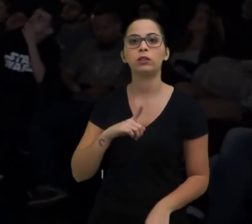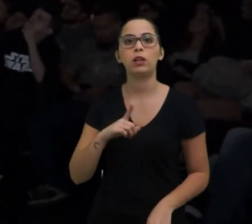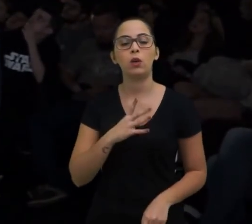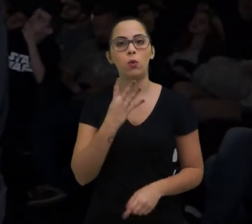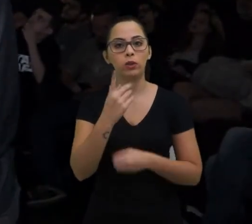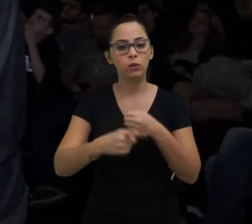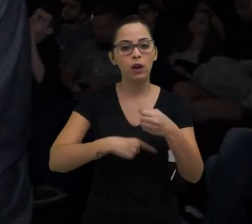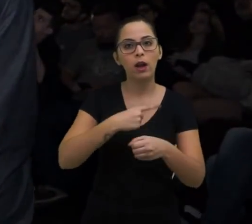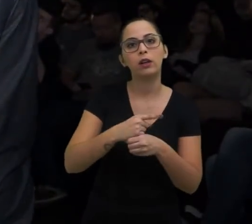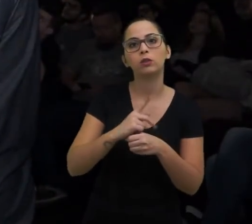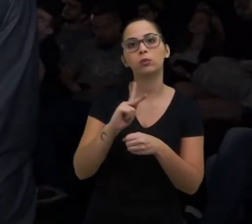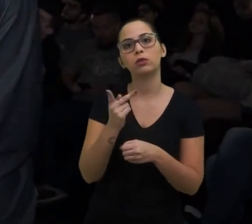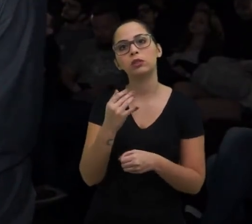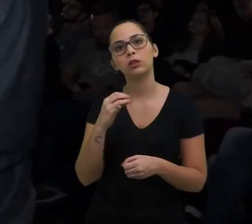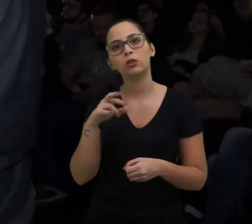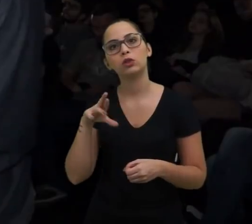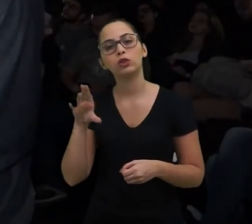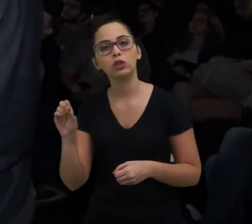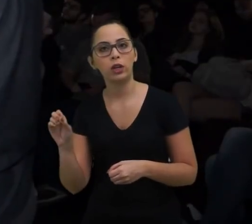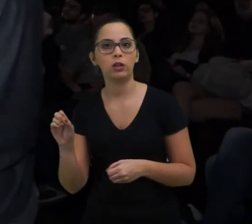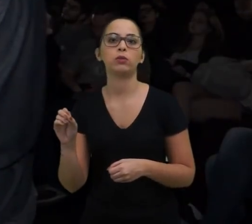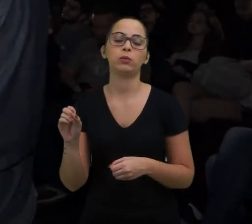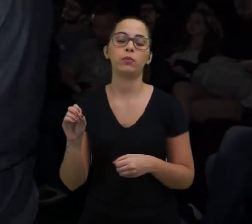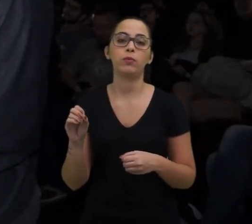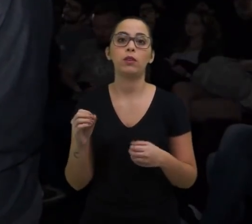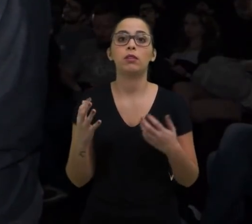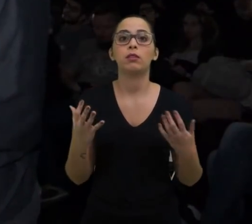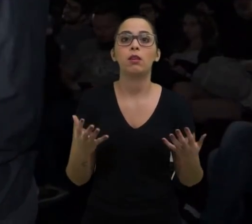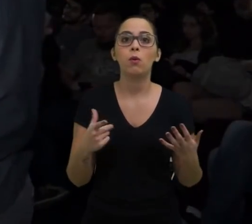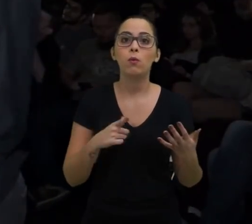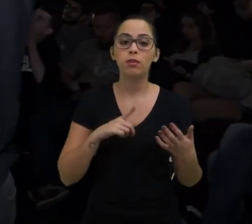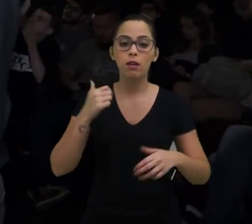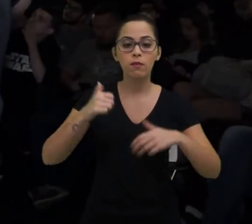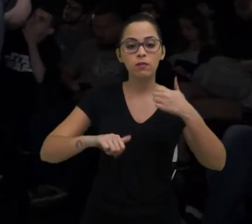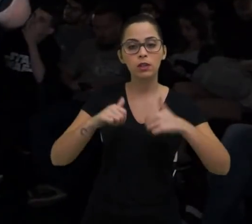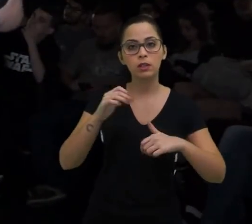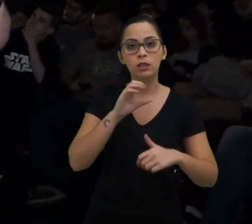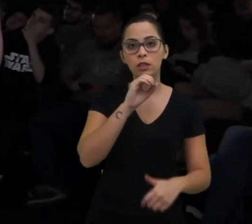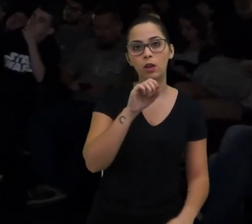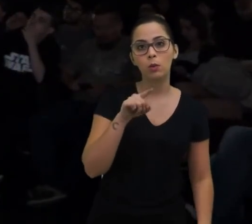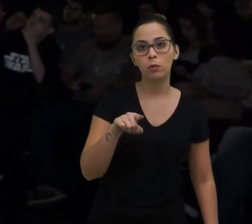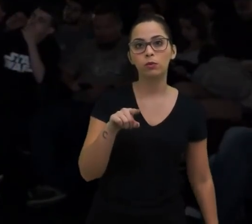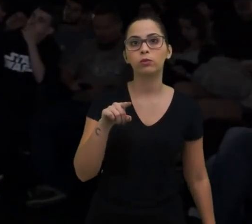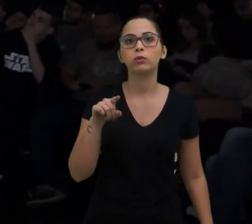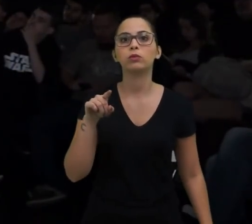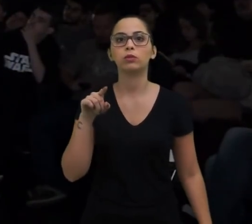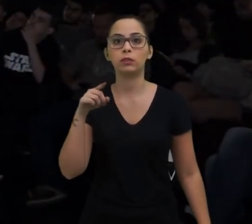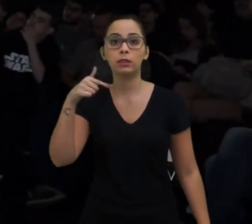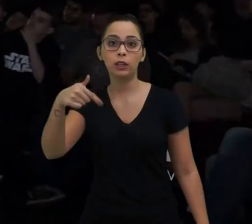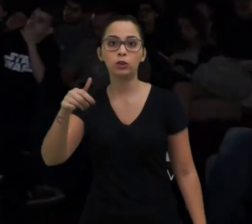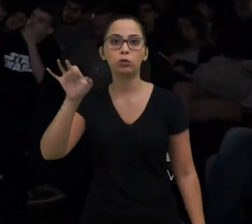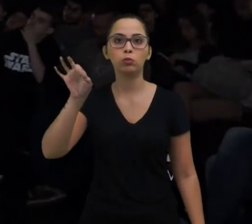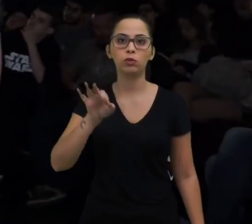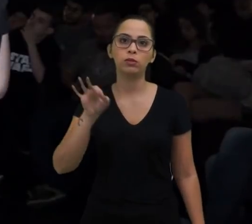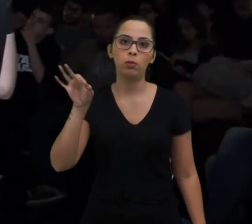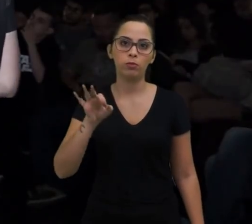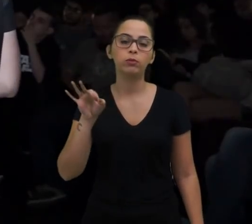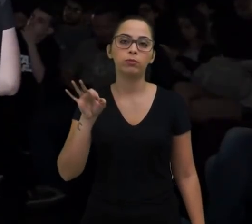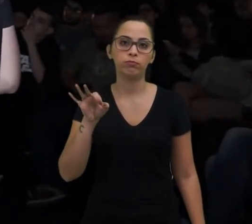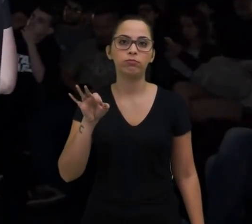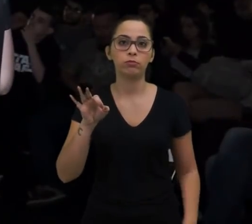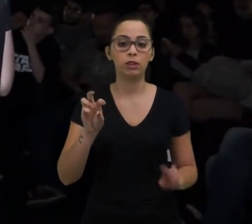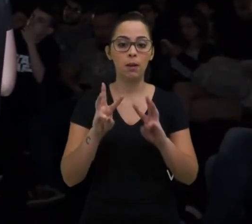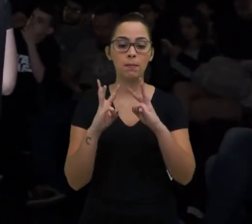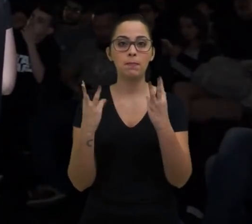aqui, que está sendo consumido pelo buraco negro, vai virar energia. Tá? Então, dá para dizer que o buraco negro é o gerador de energia